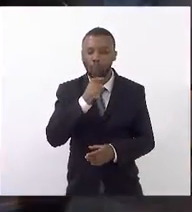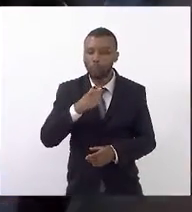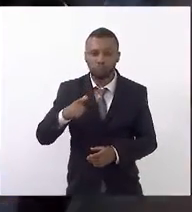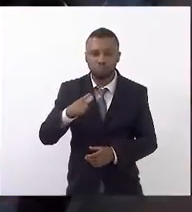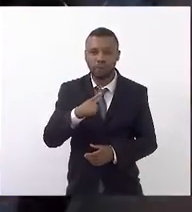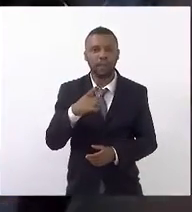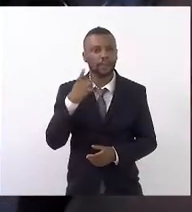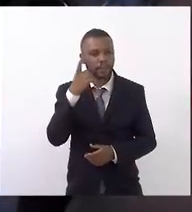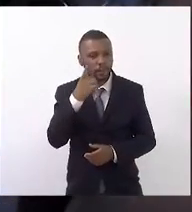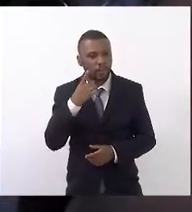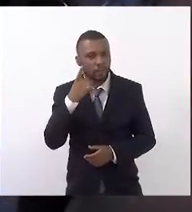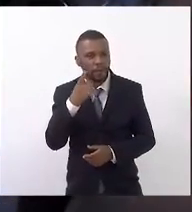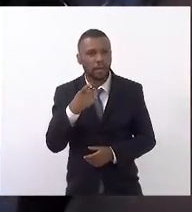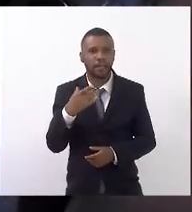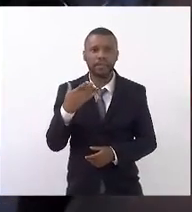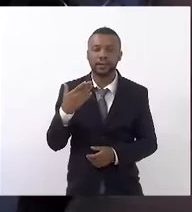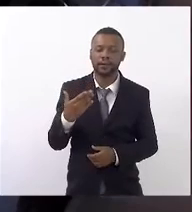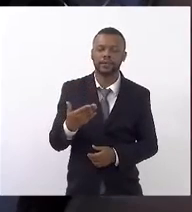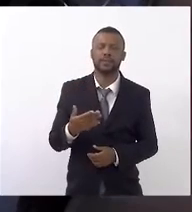Deputada.